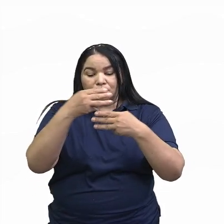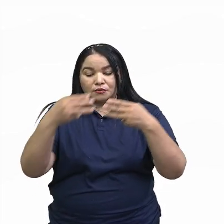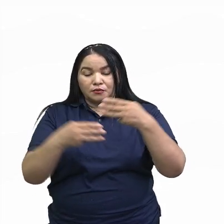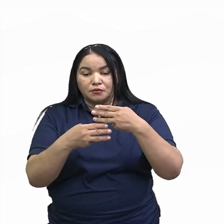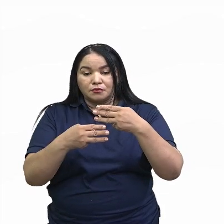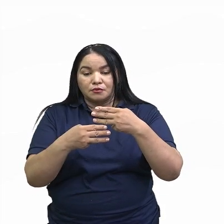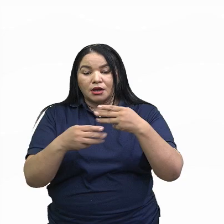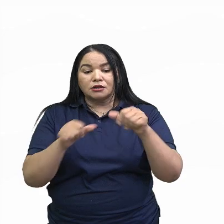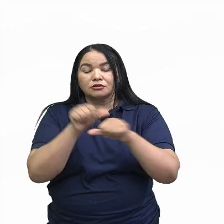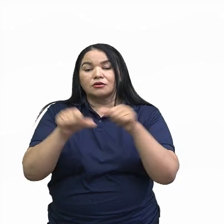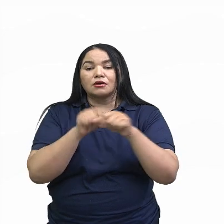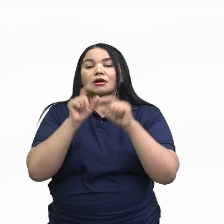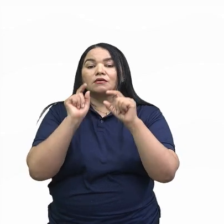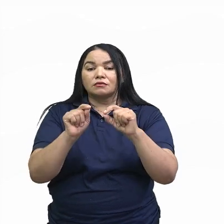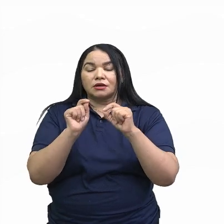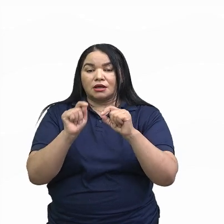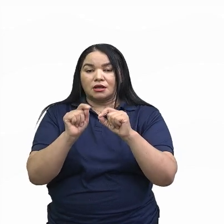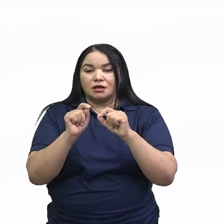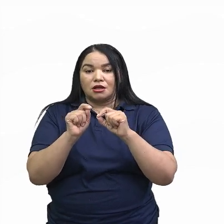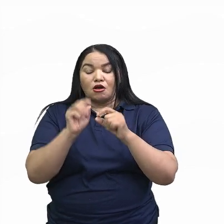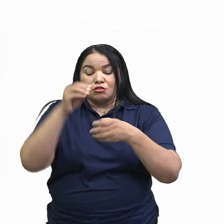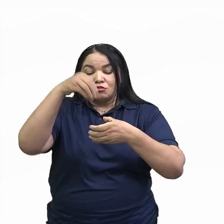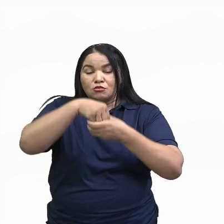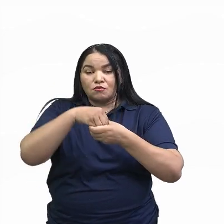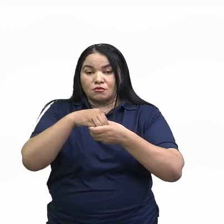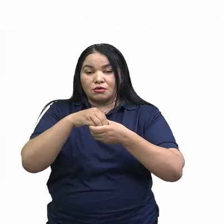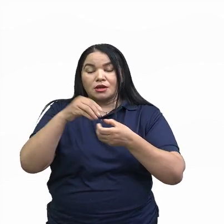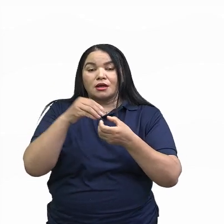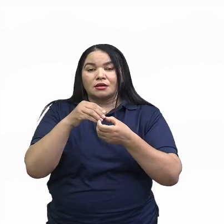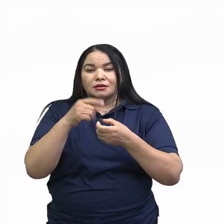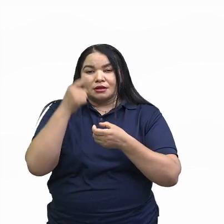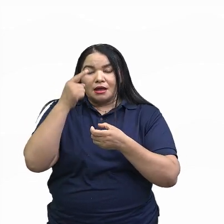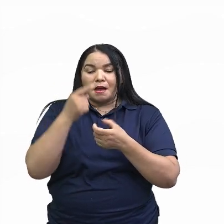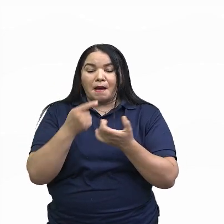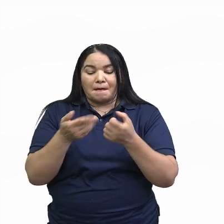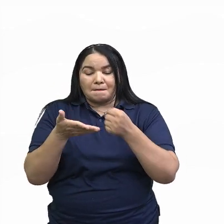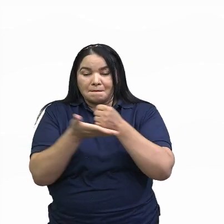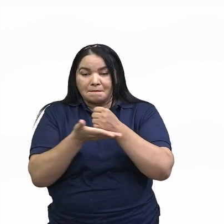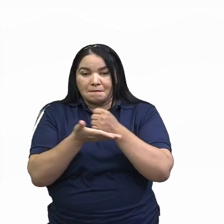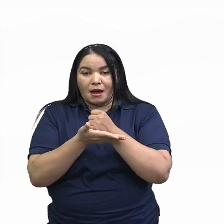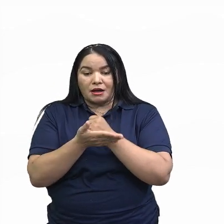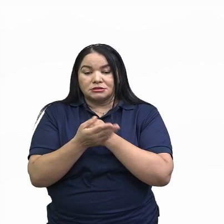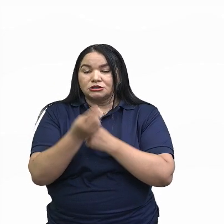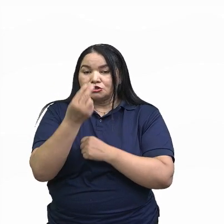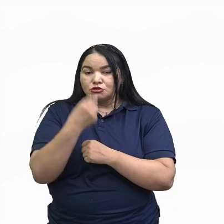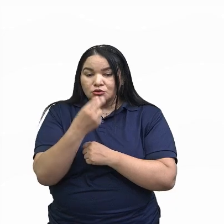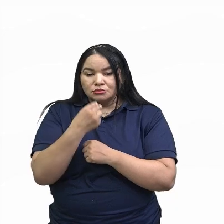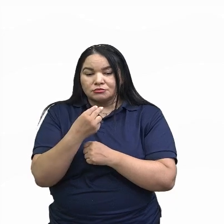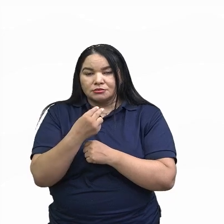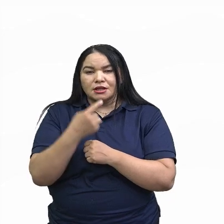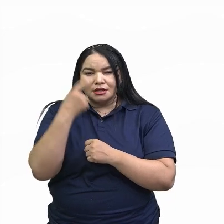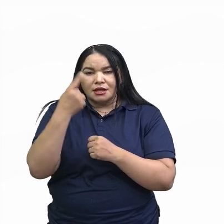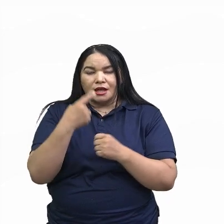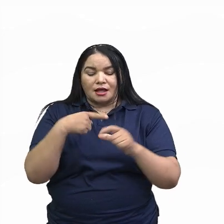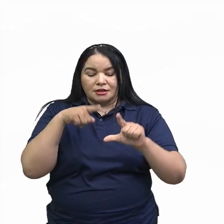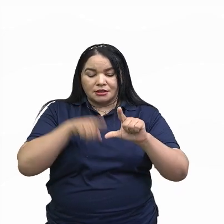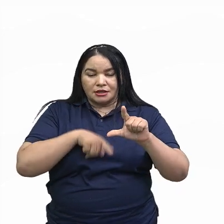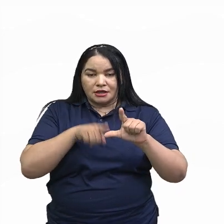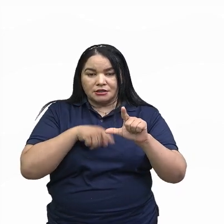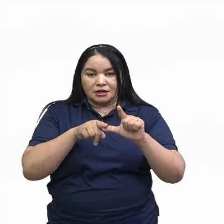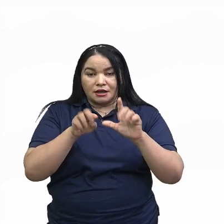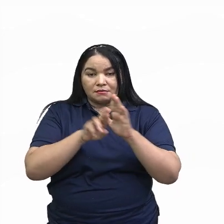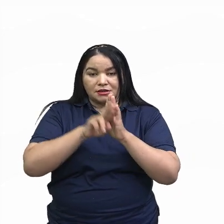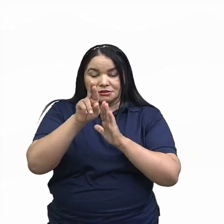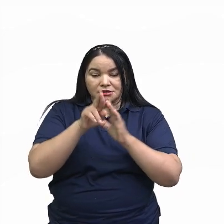ali é aquele nucleotídeo, aquela base nitrogenada, né? Observem que essas letrinhas representam as bases